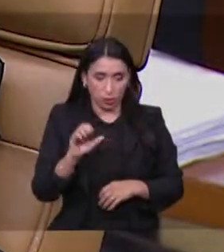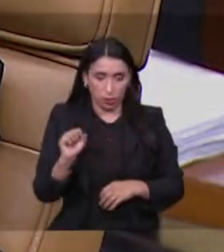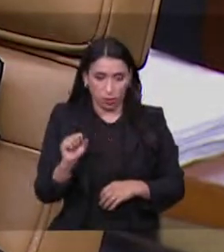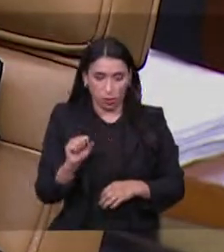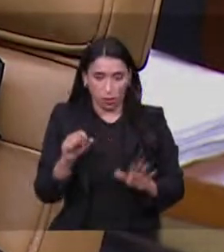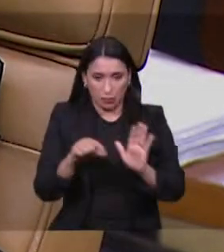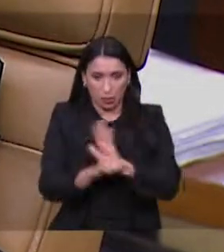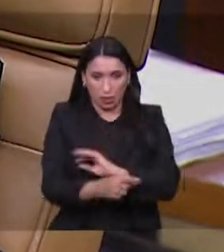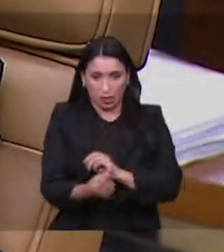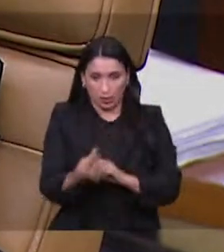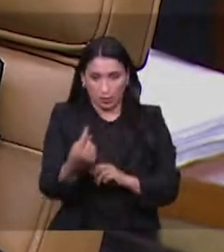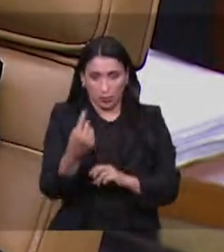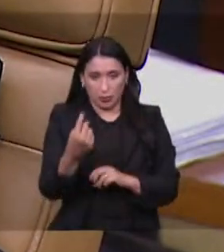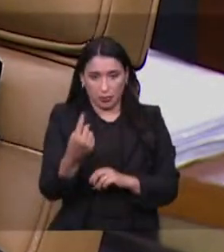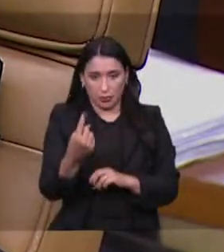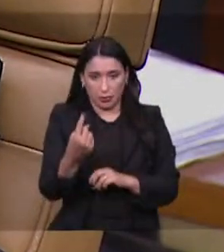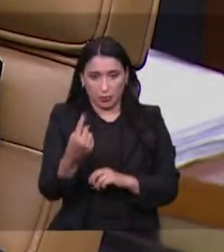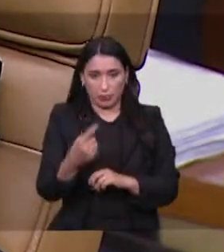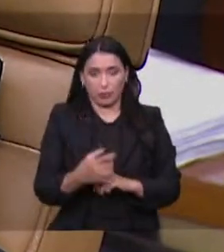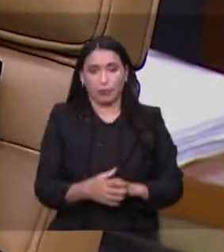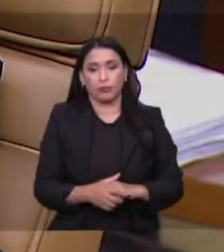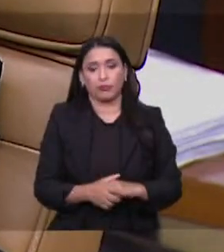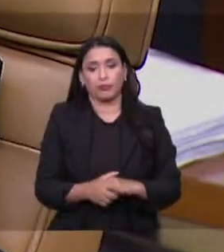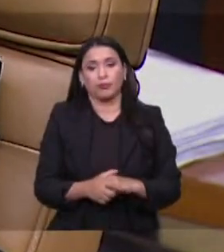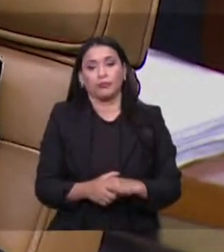artigo 28, parágrafo 1º.